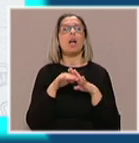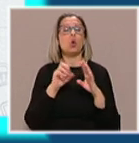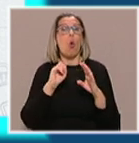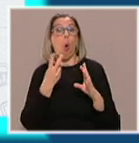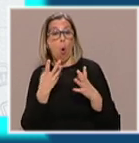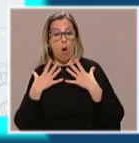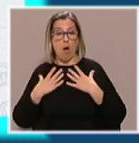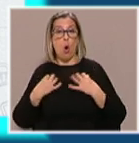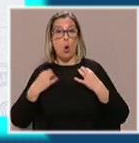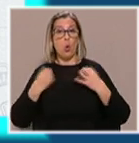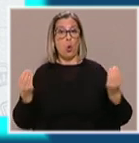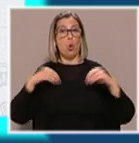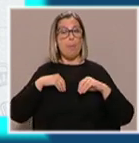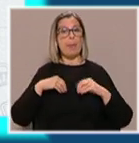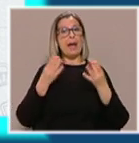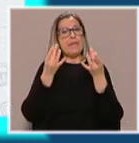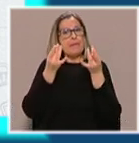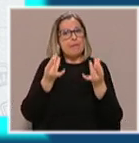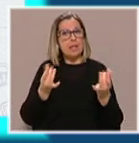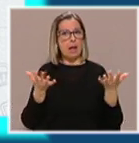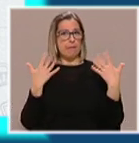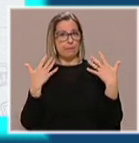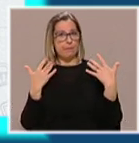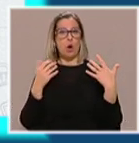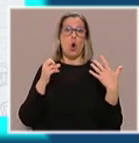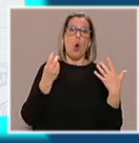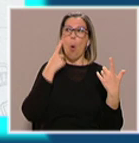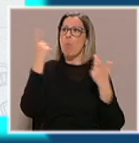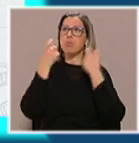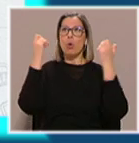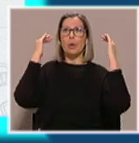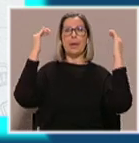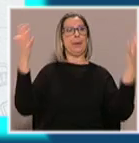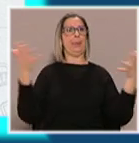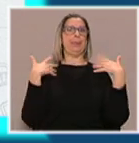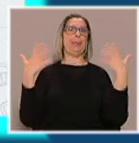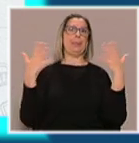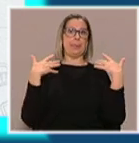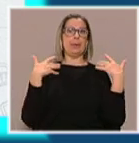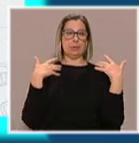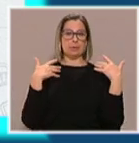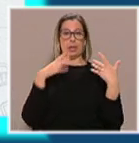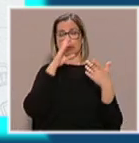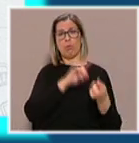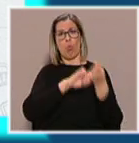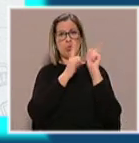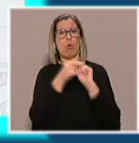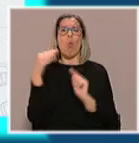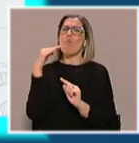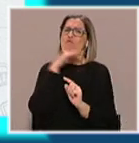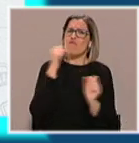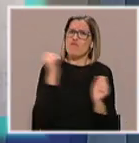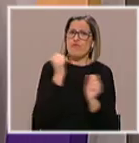um lugar mais fresco. No inverno, exatamente o oposto. Também temos